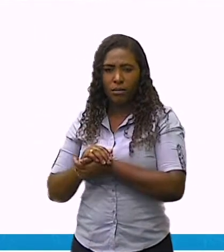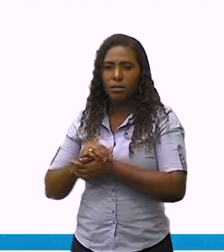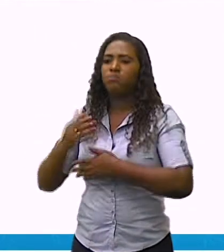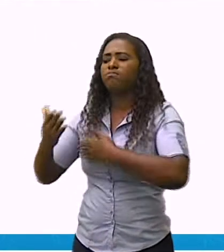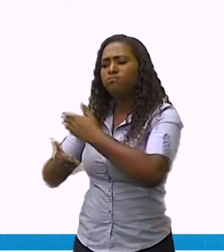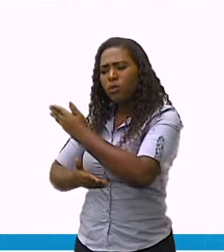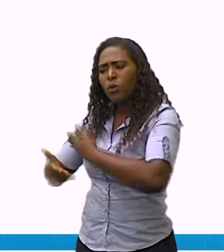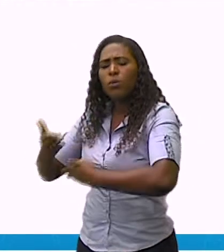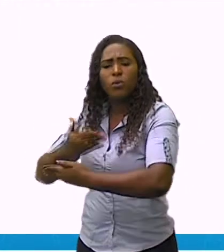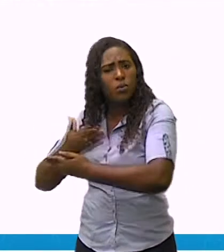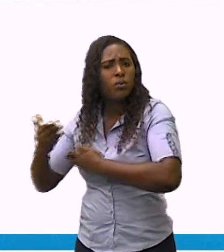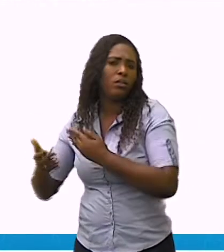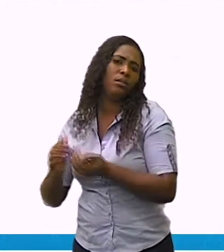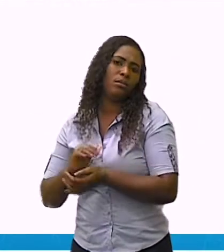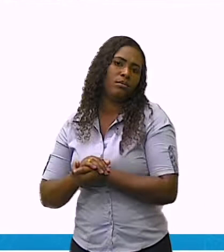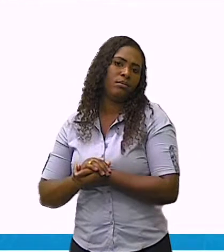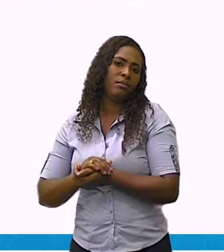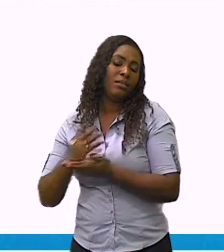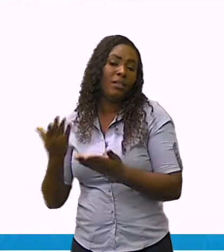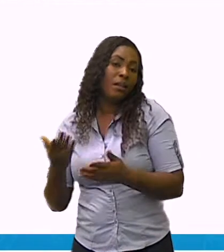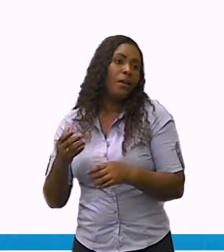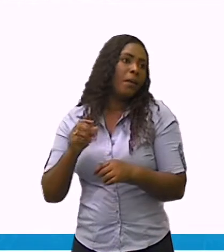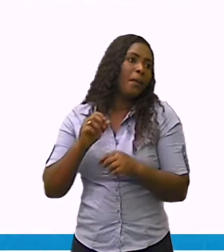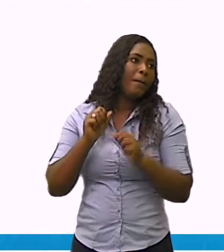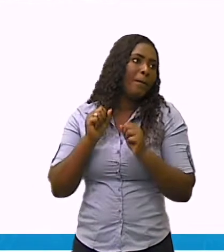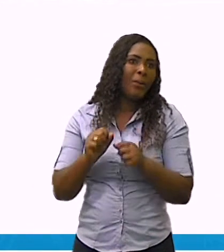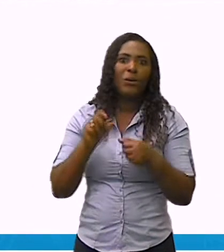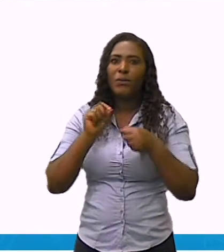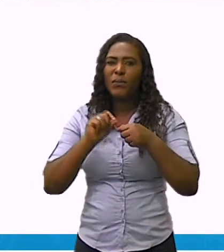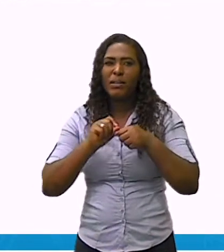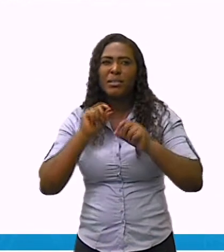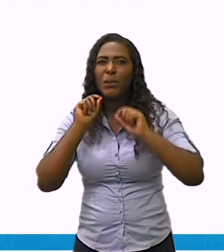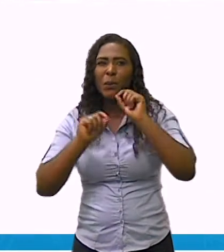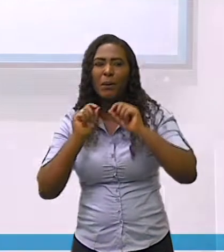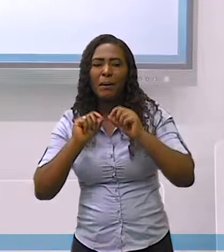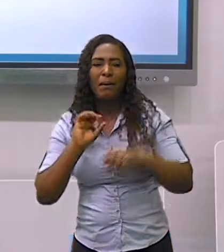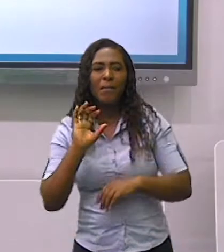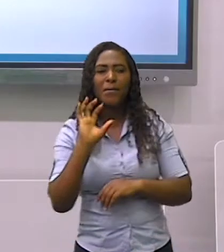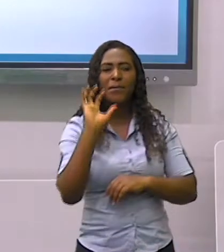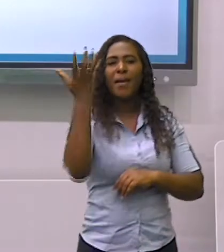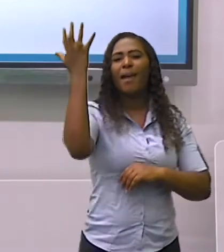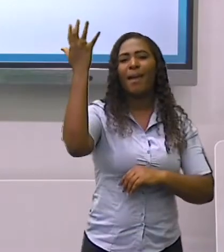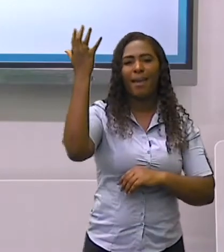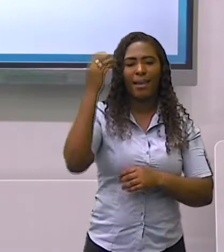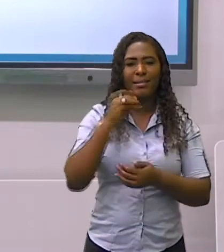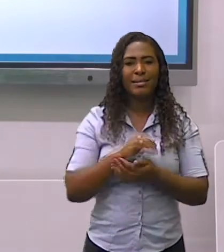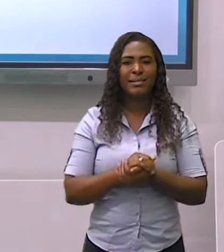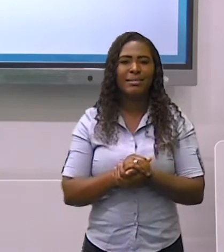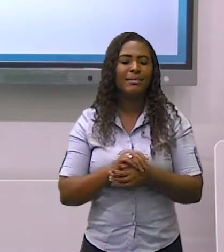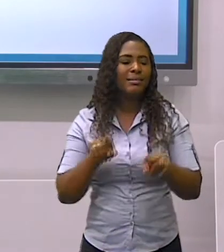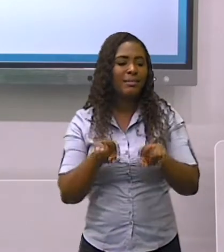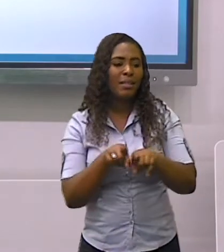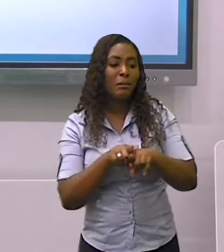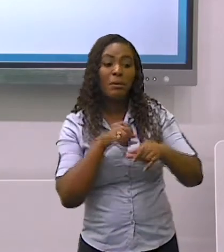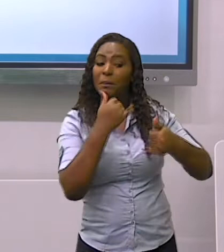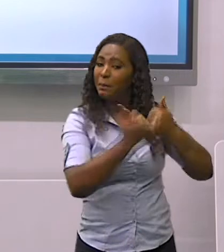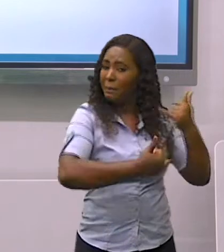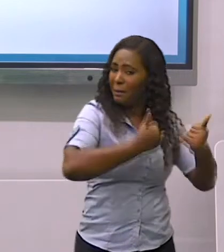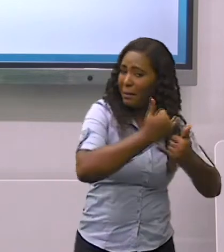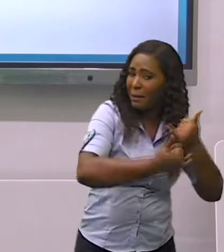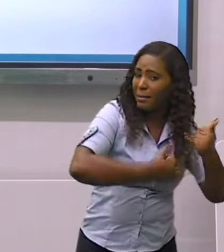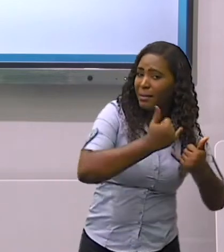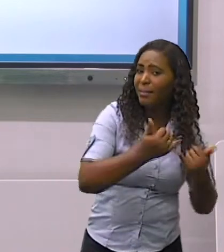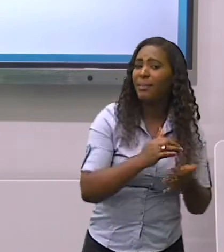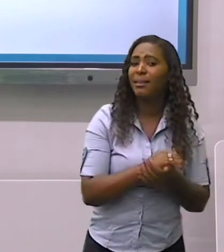manifestações políticas, festividades, brincadeiras, além também de ser local de trabalho